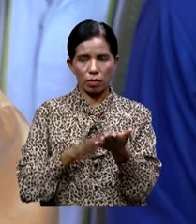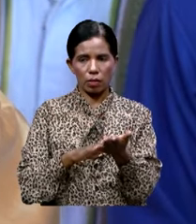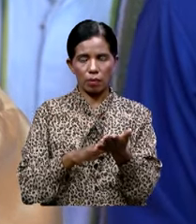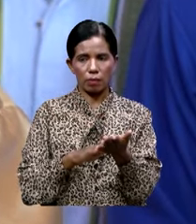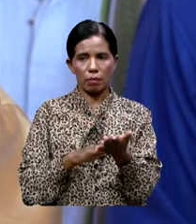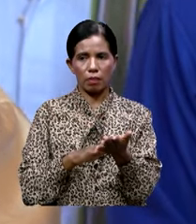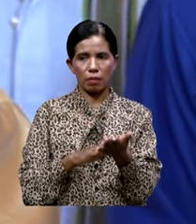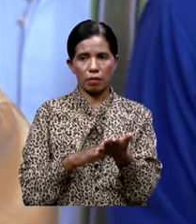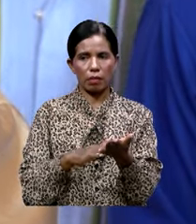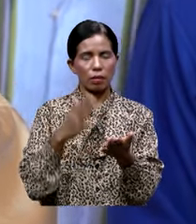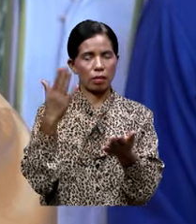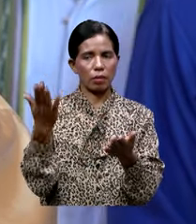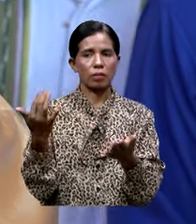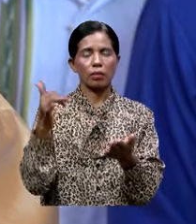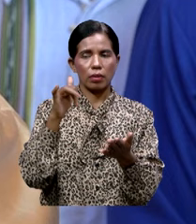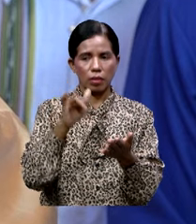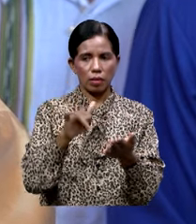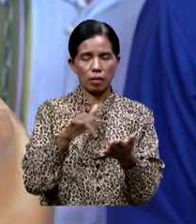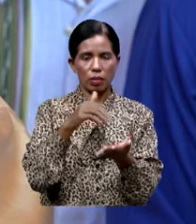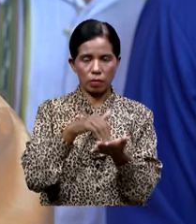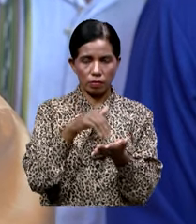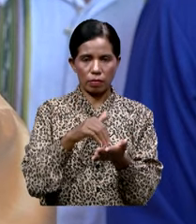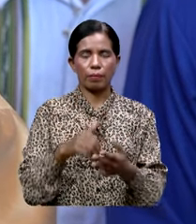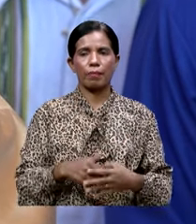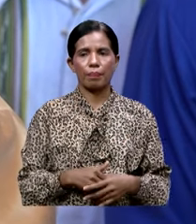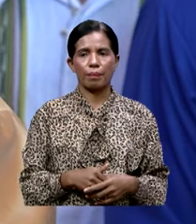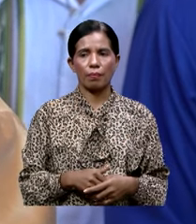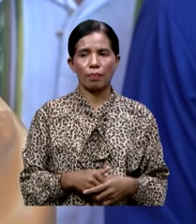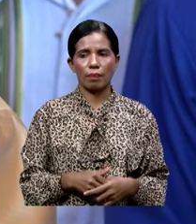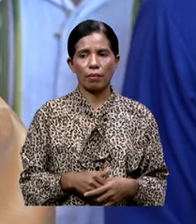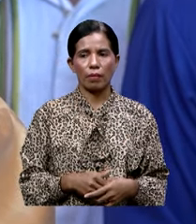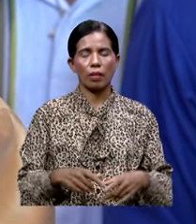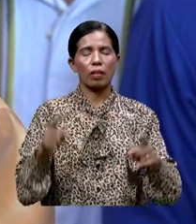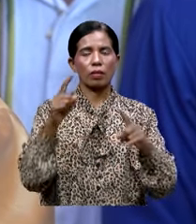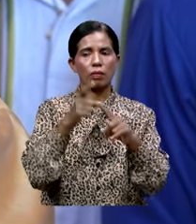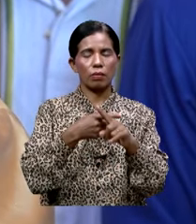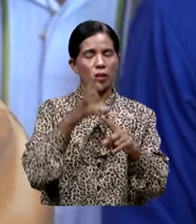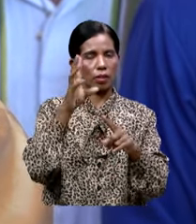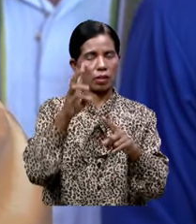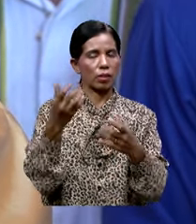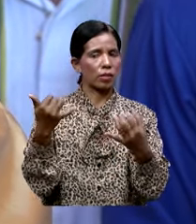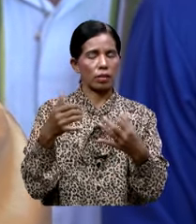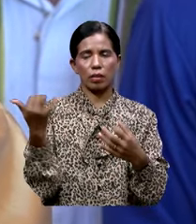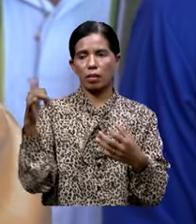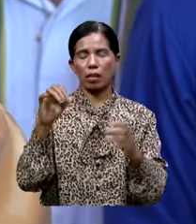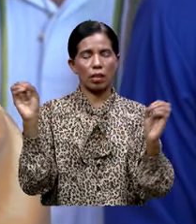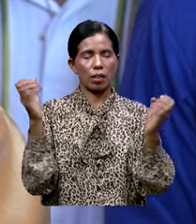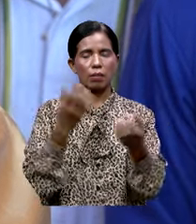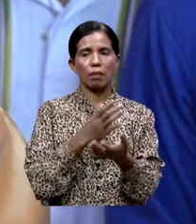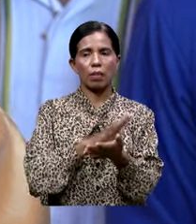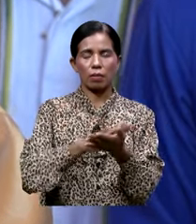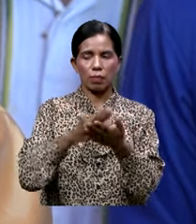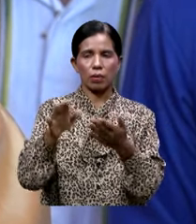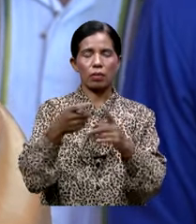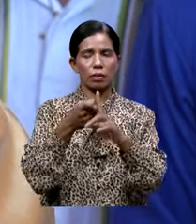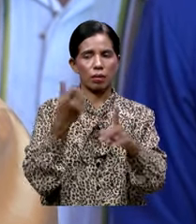ser na aula ou ser na estudo. Tô 6 meses mais que ser lá mais, a mim sei ramoncer o sistema,